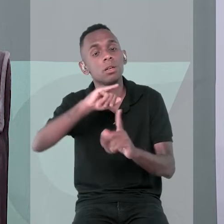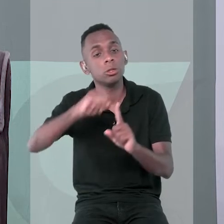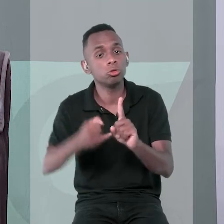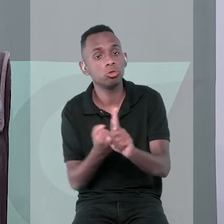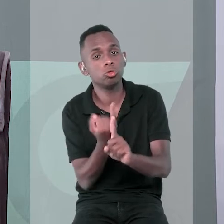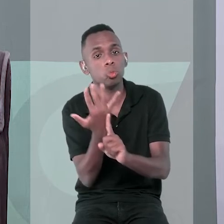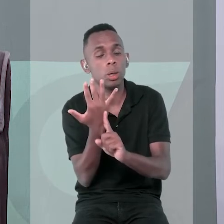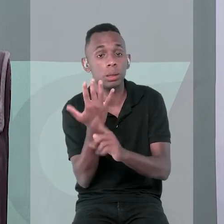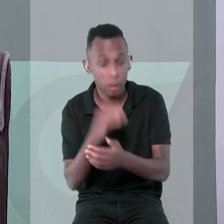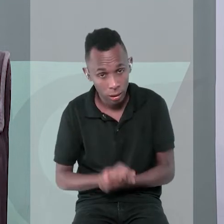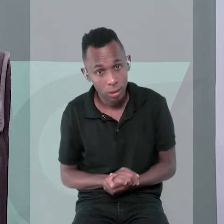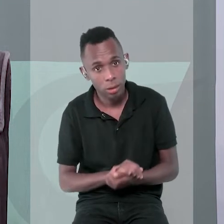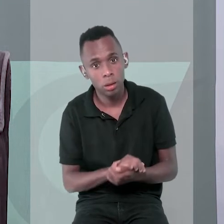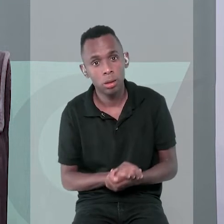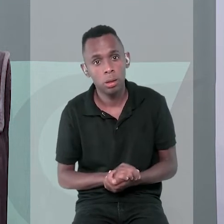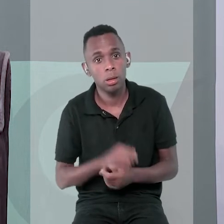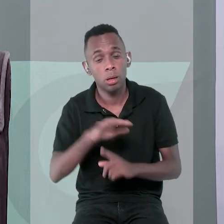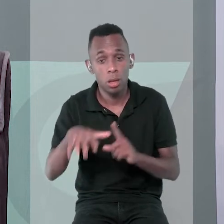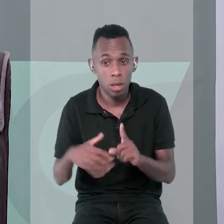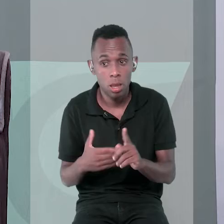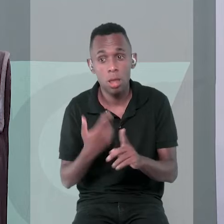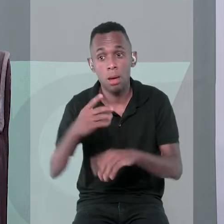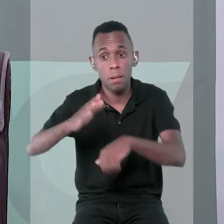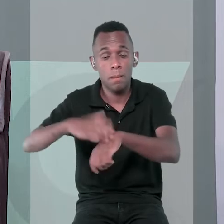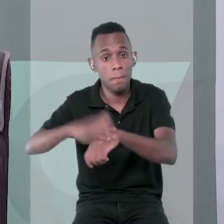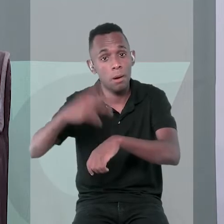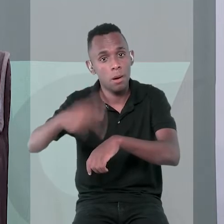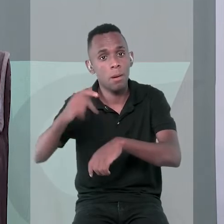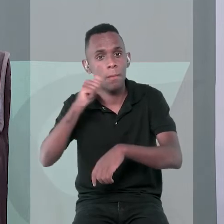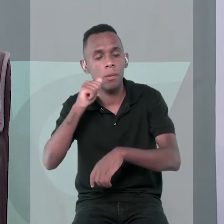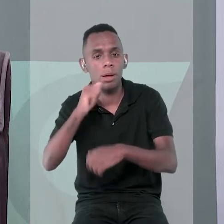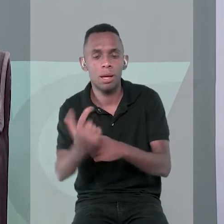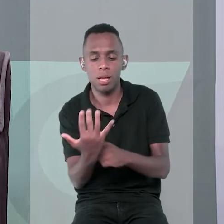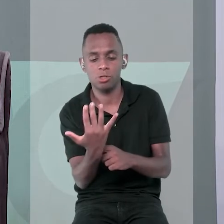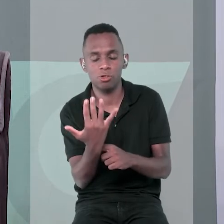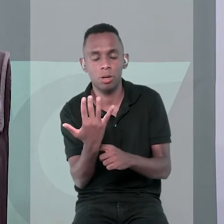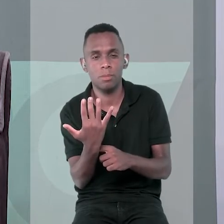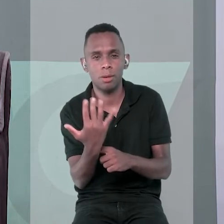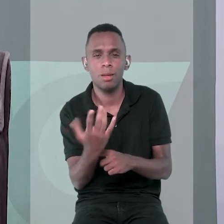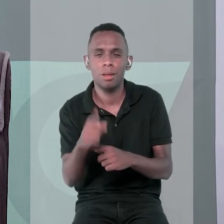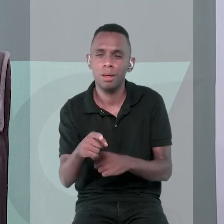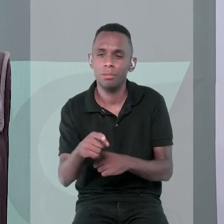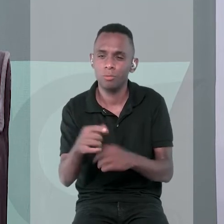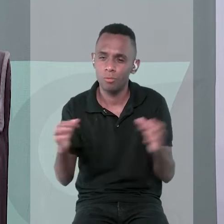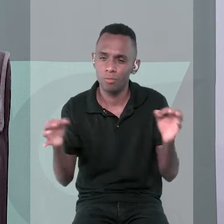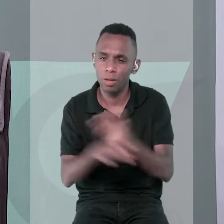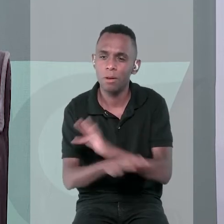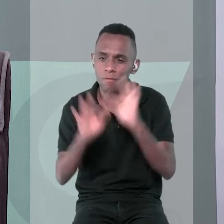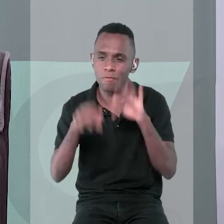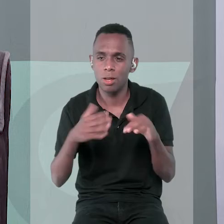escultura da Joana d'Arc, em vez dela ser queimada, ela própria é a chama. Eu falei, é assim que eu vou terminar meu